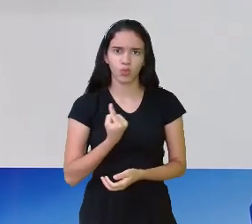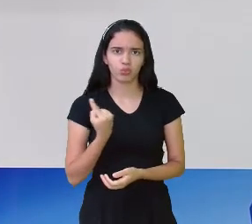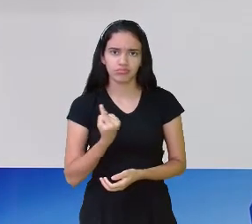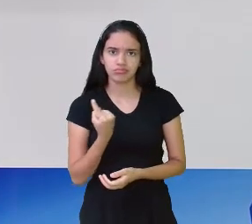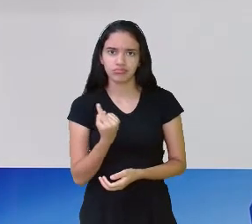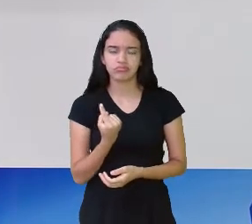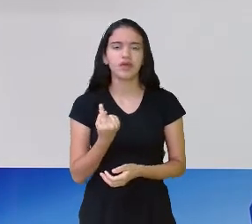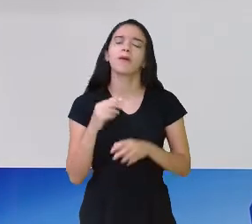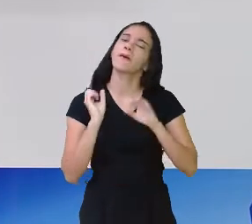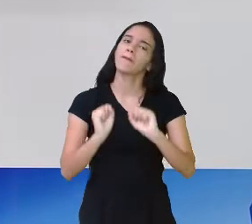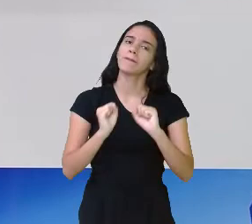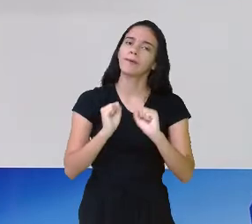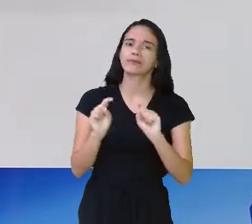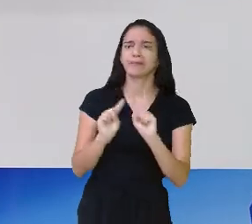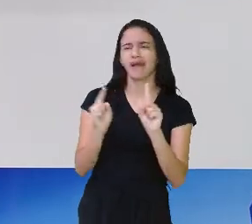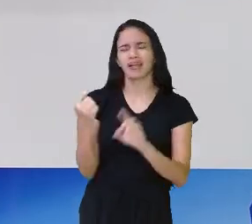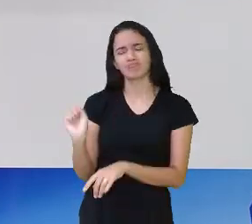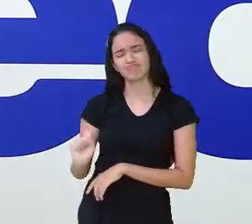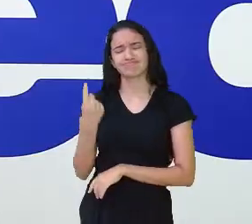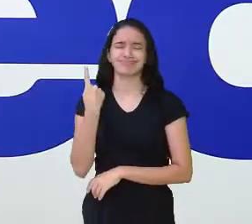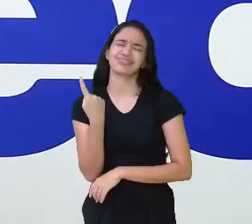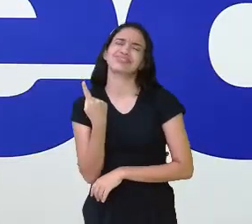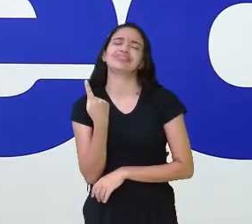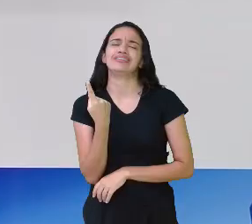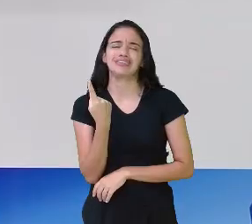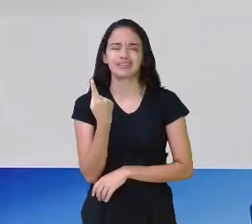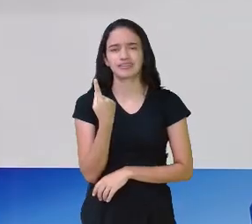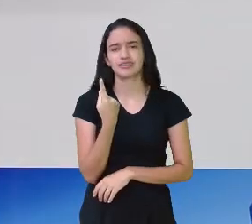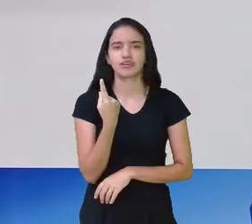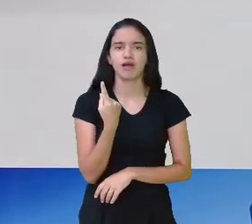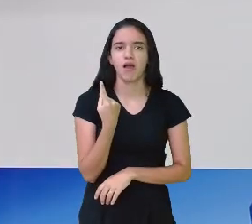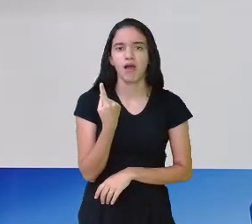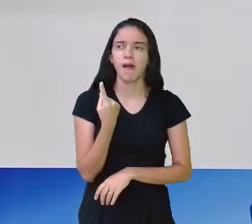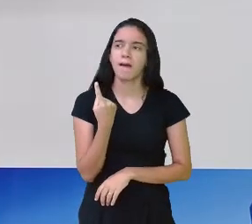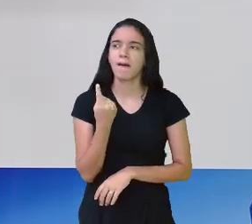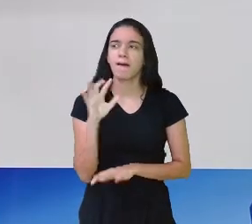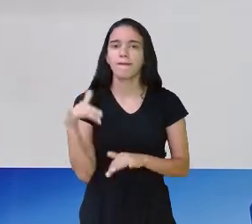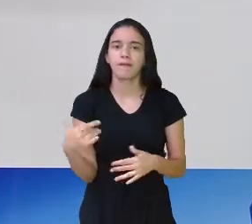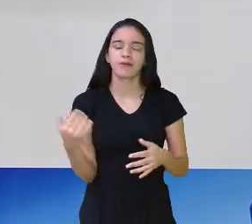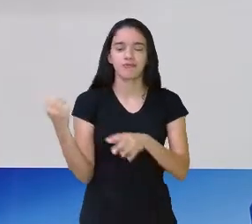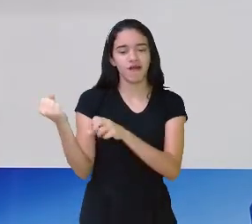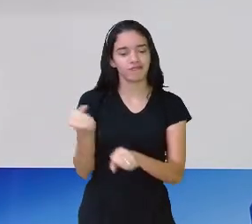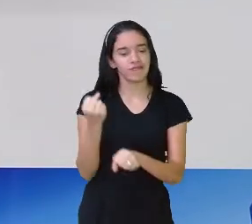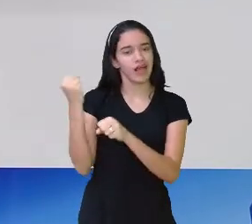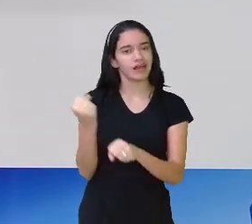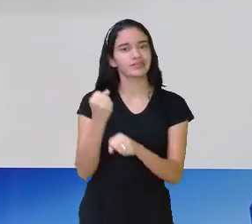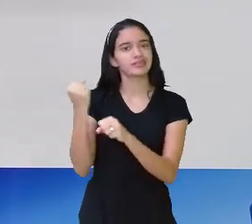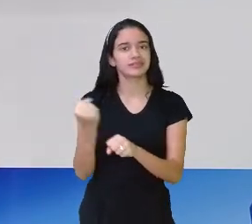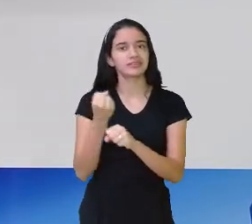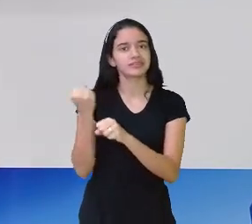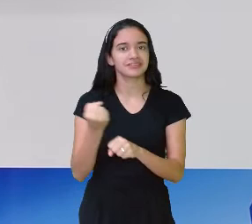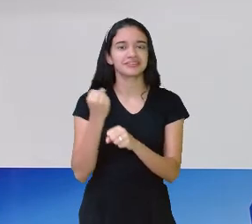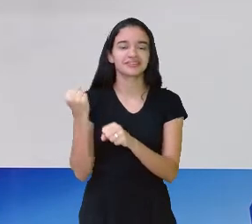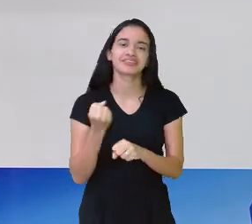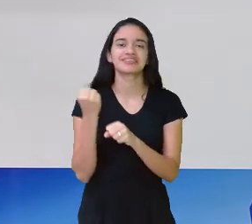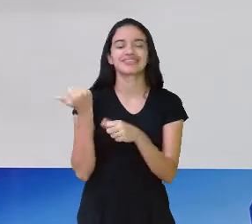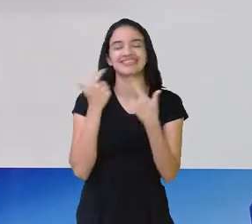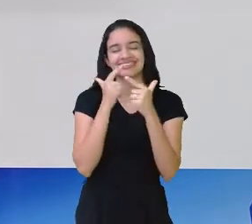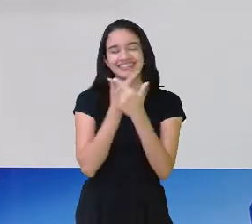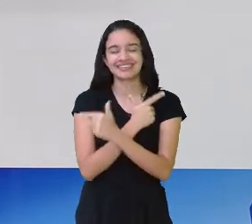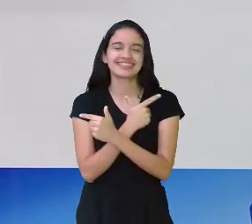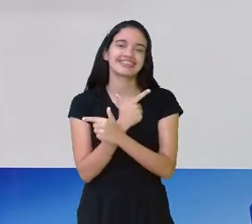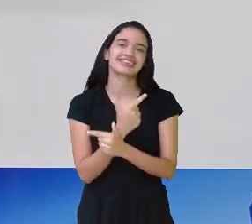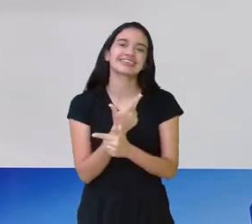salão? Pode, mas é esquisito, Fica né? estranho, Fica né? estranho. No máximo, pegue uma vassoura, como tem a dança lá, né? No sertão do